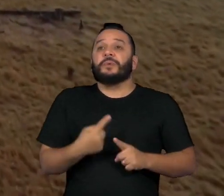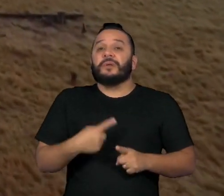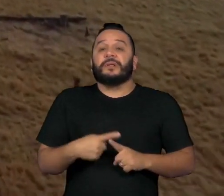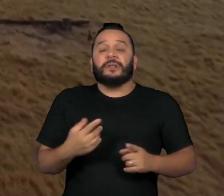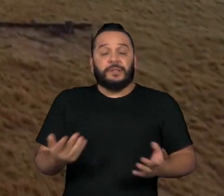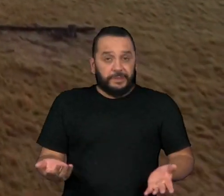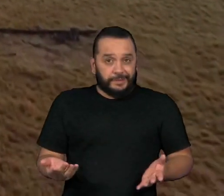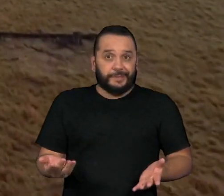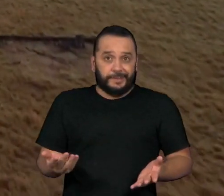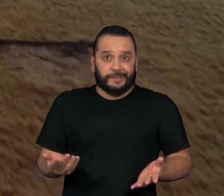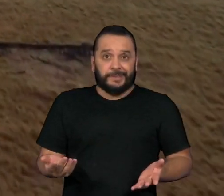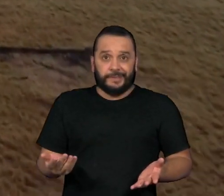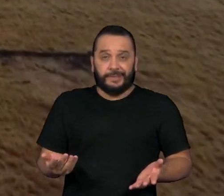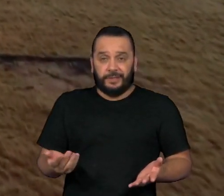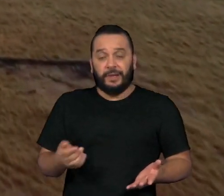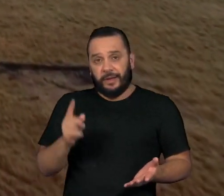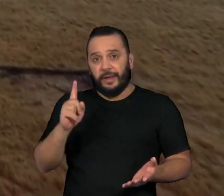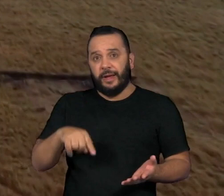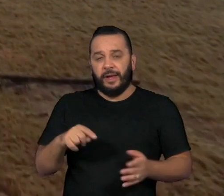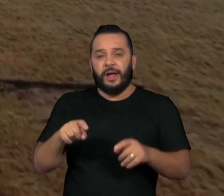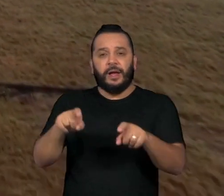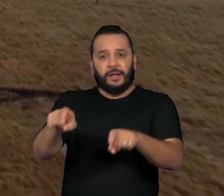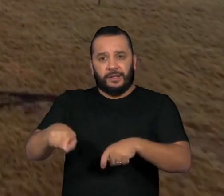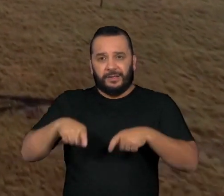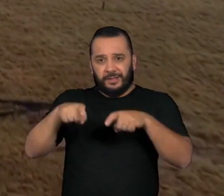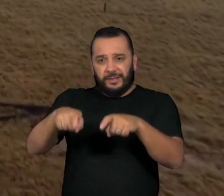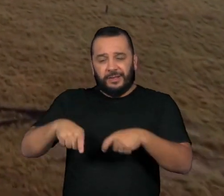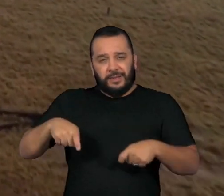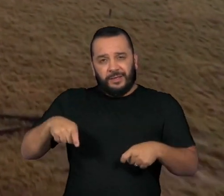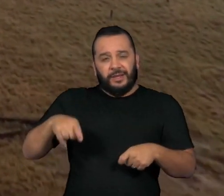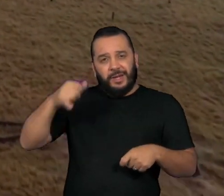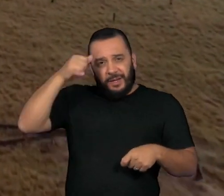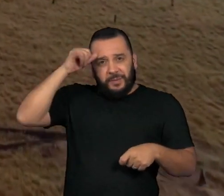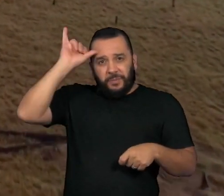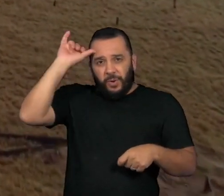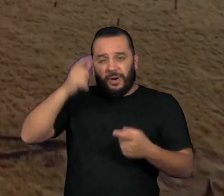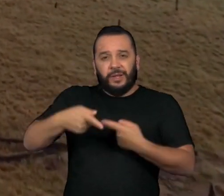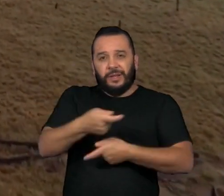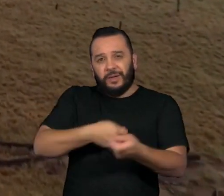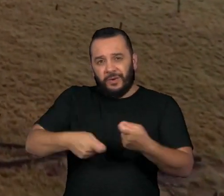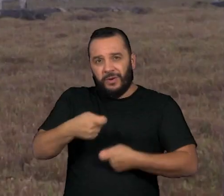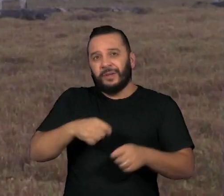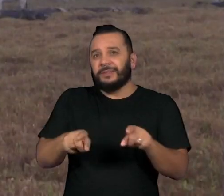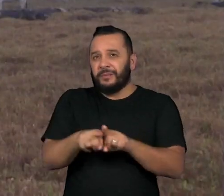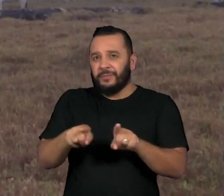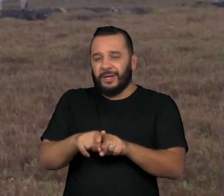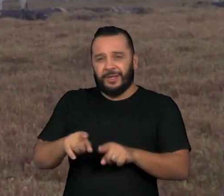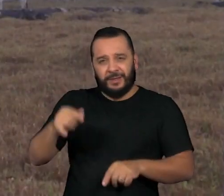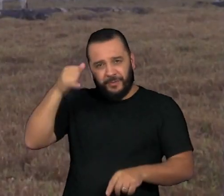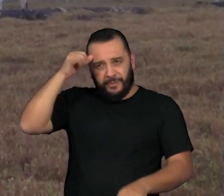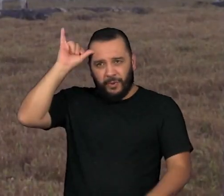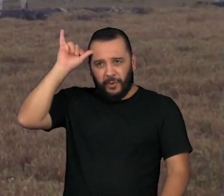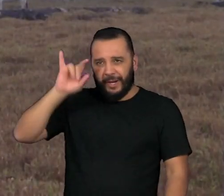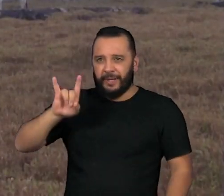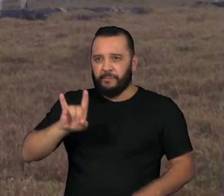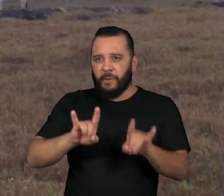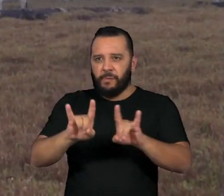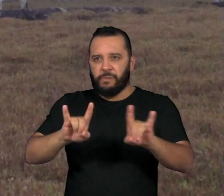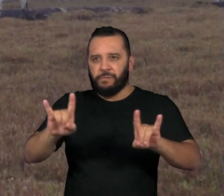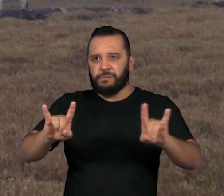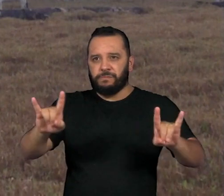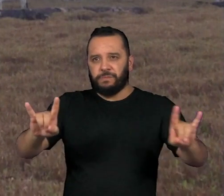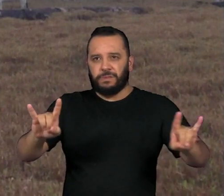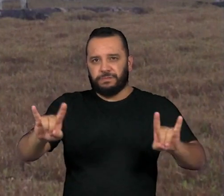da implantação do agronegócio. E aí a criação de gado é uma delas, né? Então, muitas